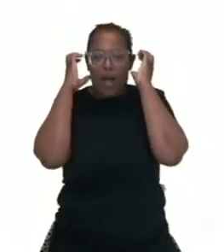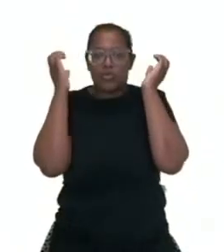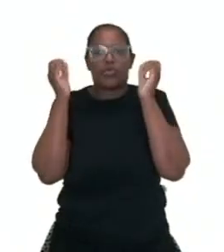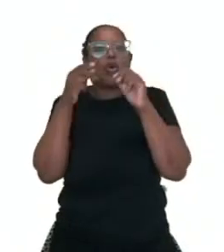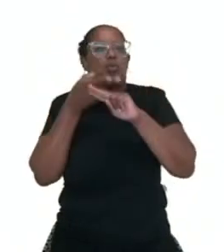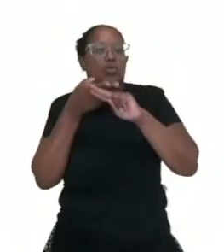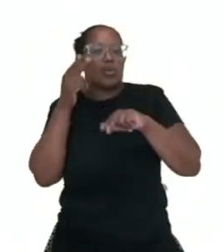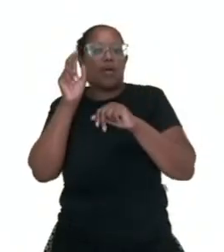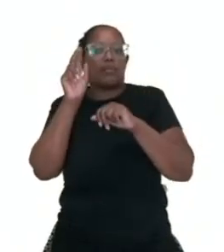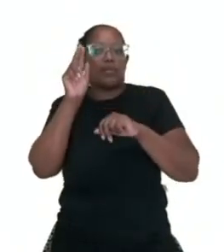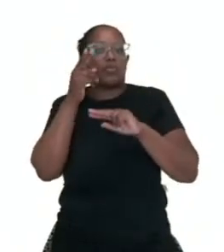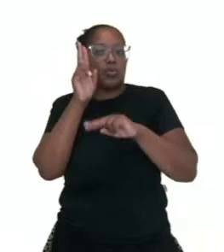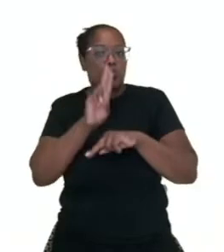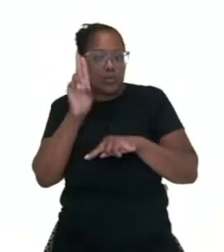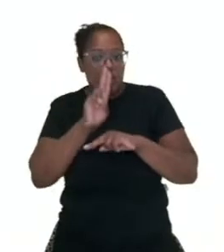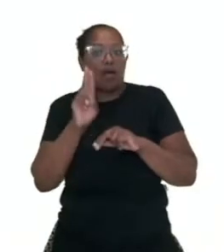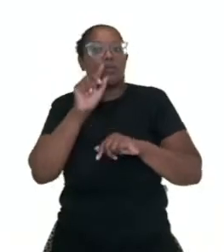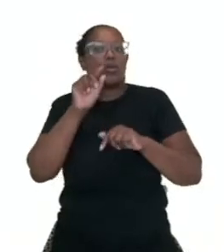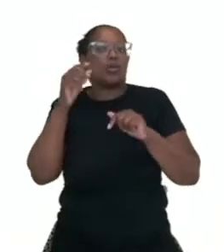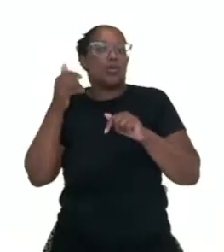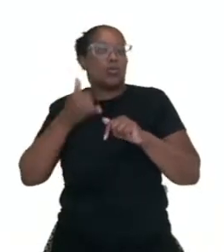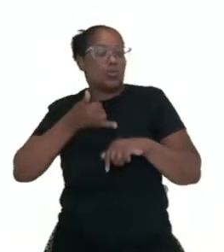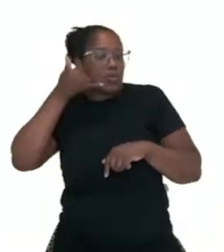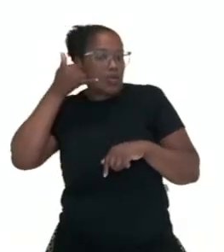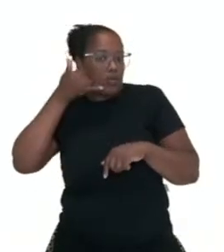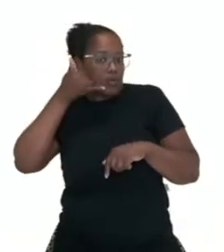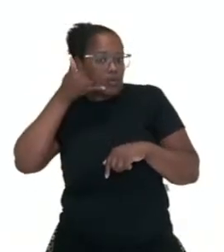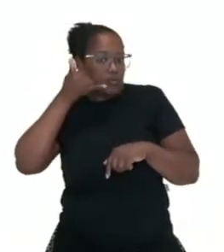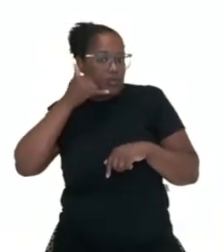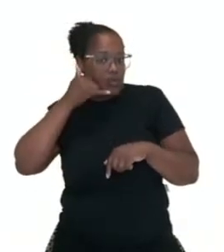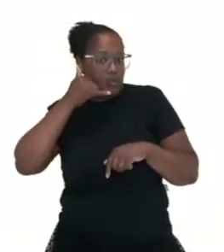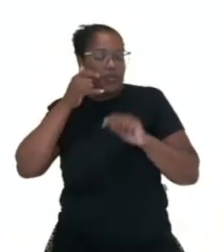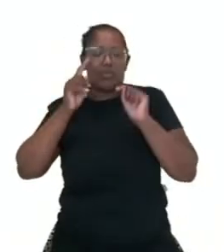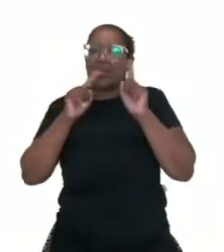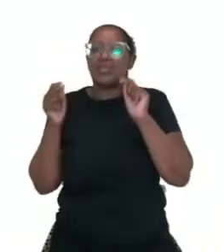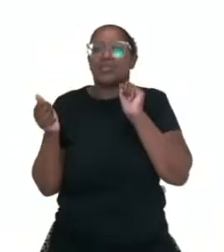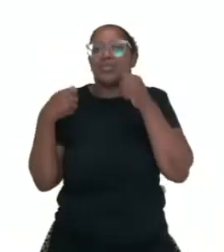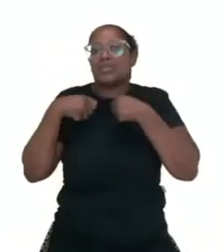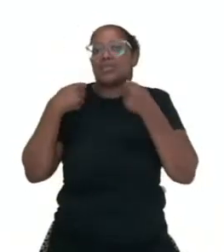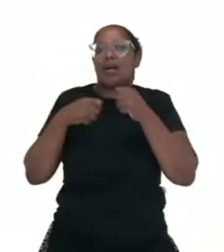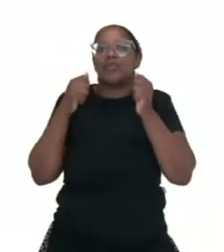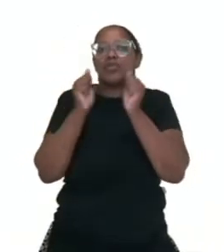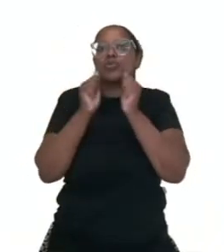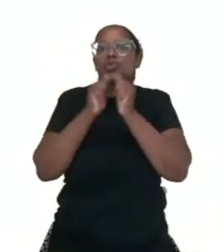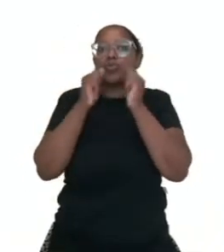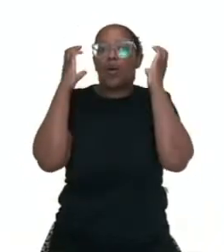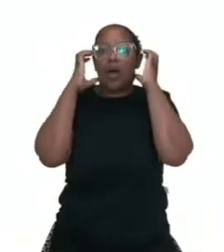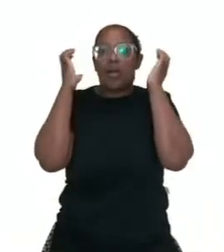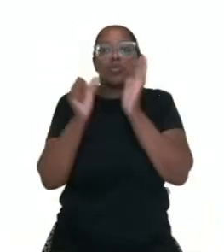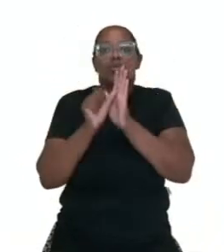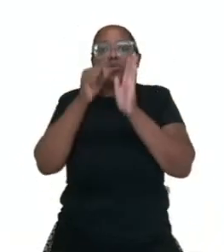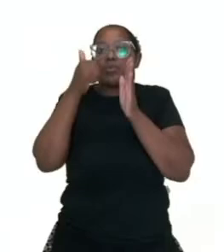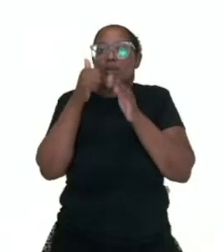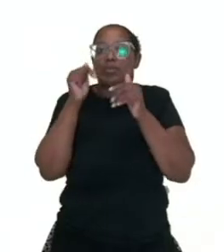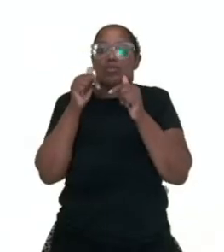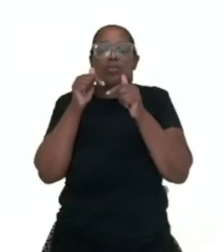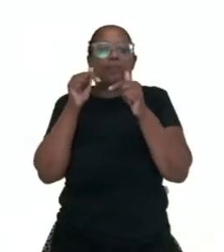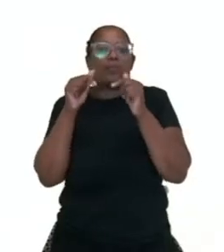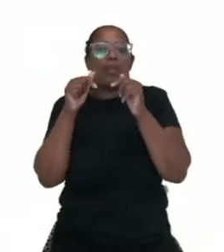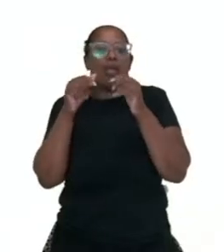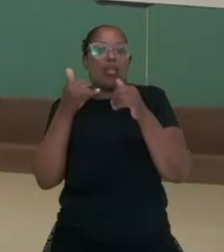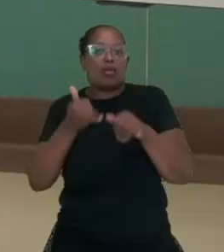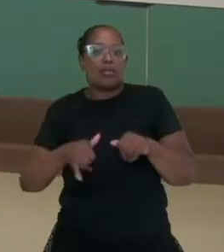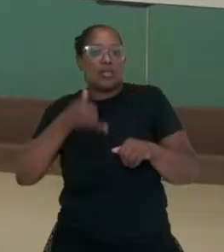numa faixa de rádio. E os primeiros telefones móveis comerciais foram instalados em